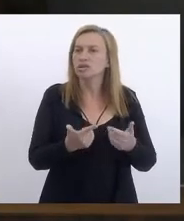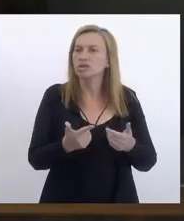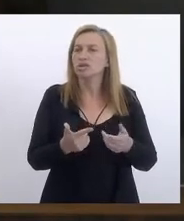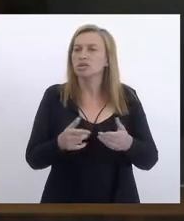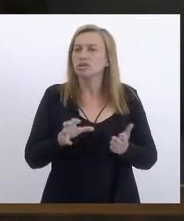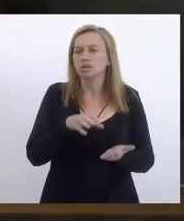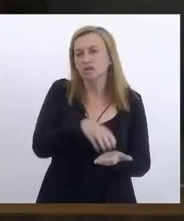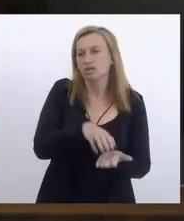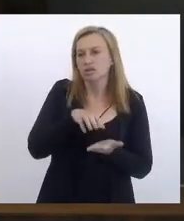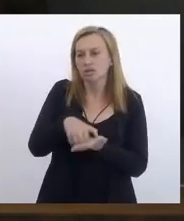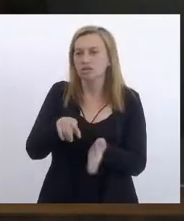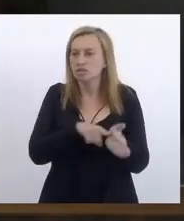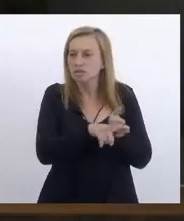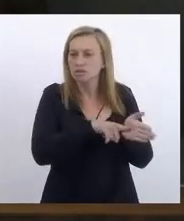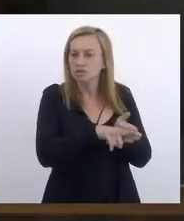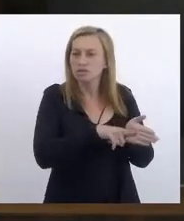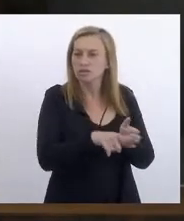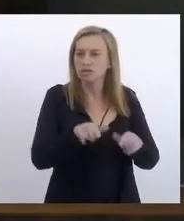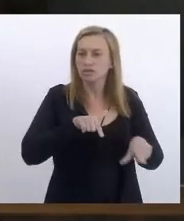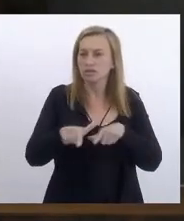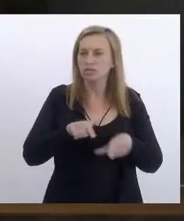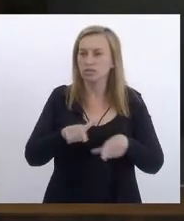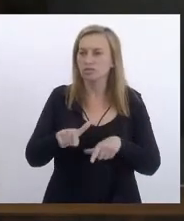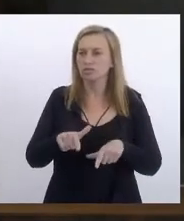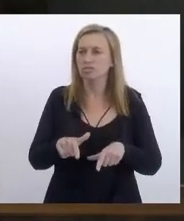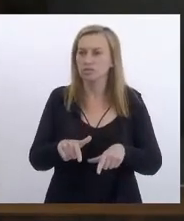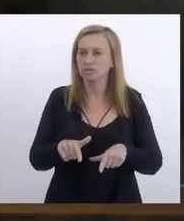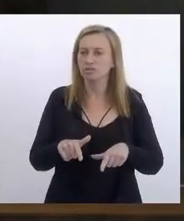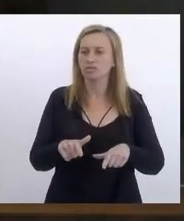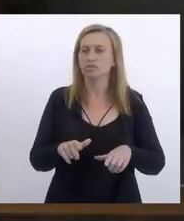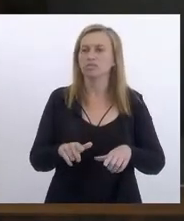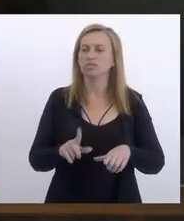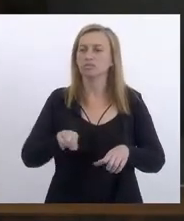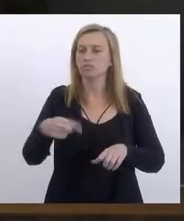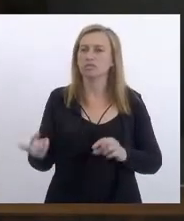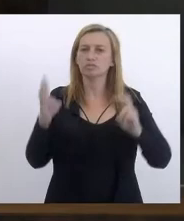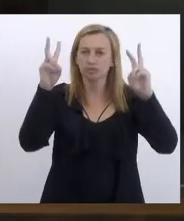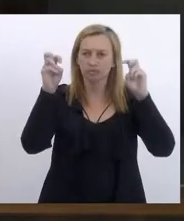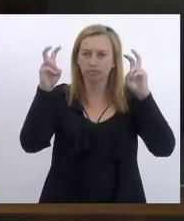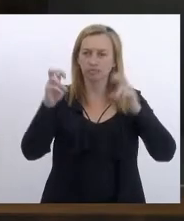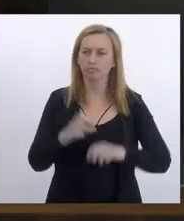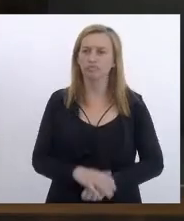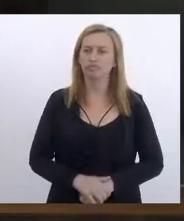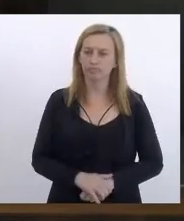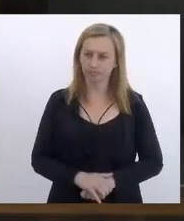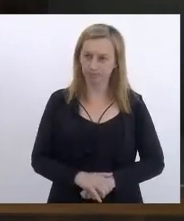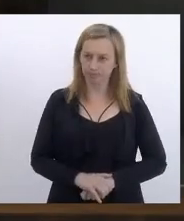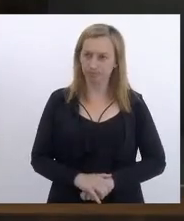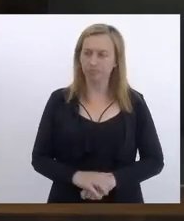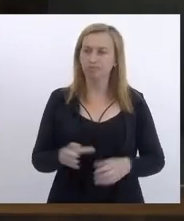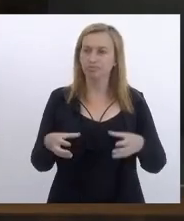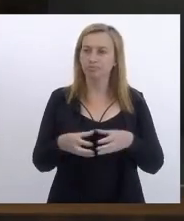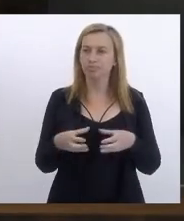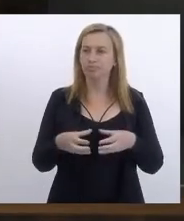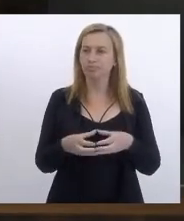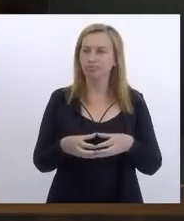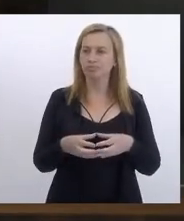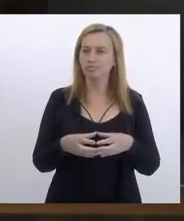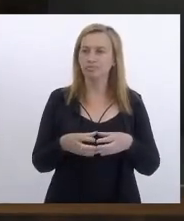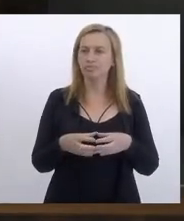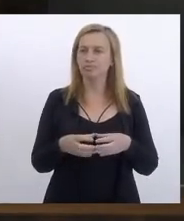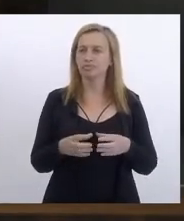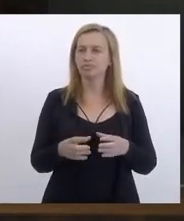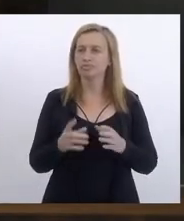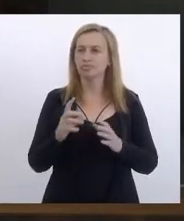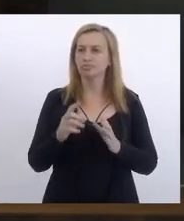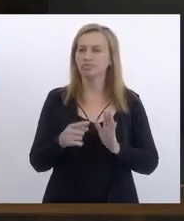reguladoras, fiscalizadoras e prestadoras desses serviços e da outras providências. Pendente de parecer da Comissão de Emendas Constitucionais e Veto,